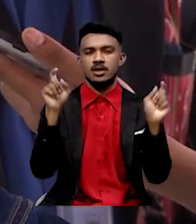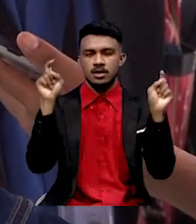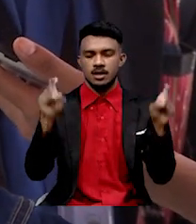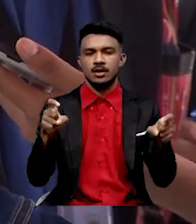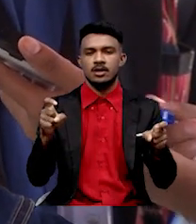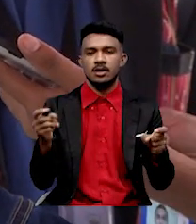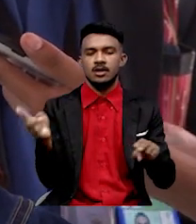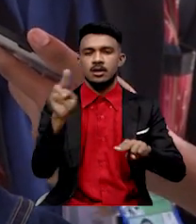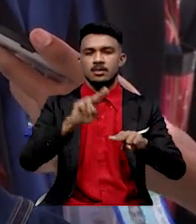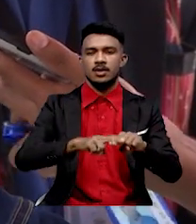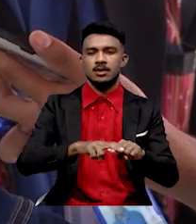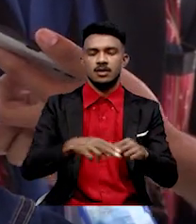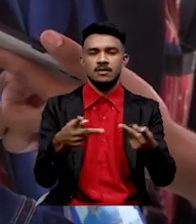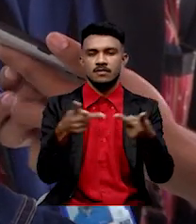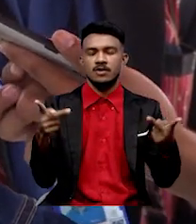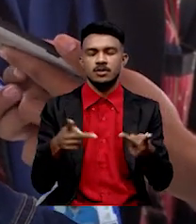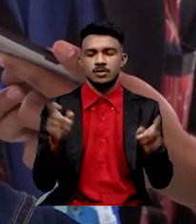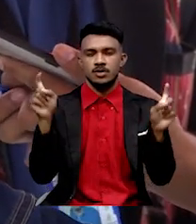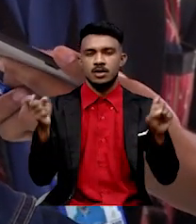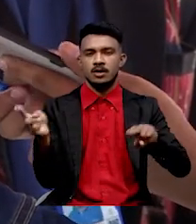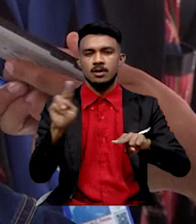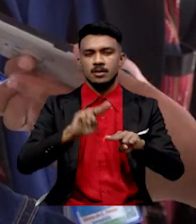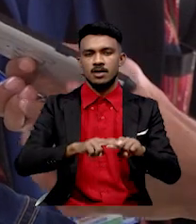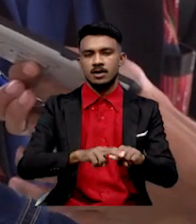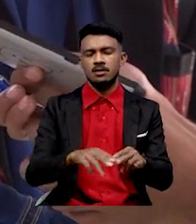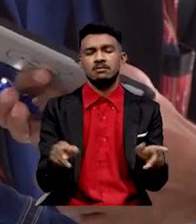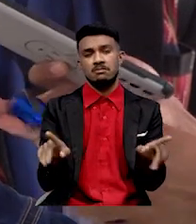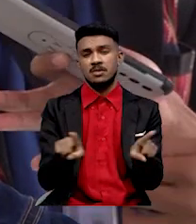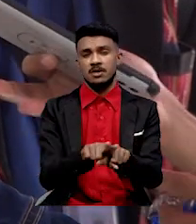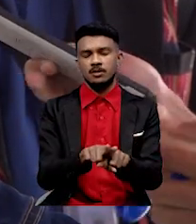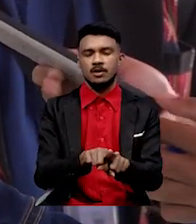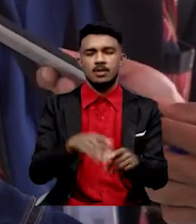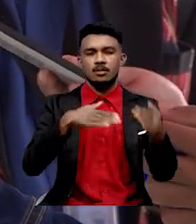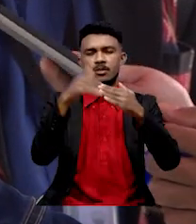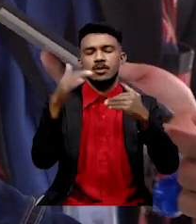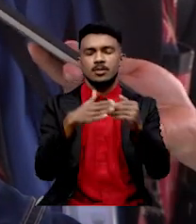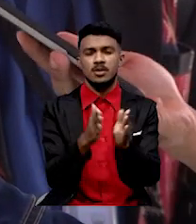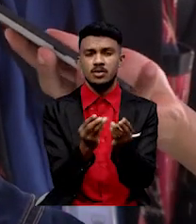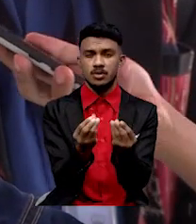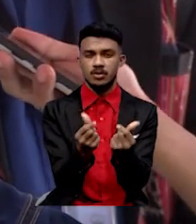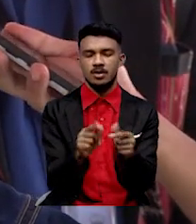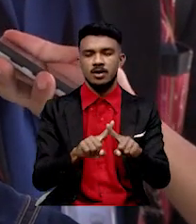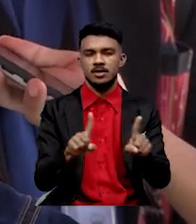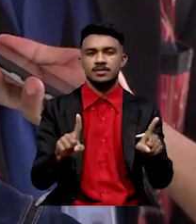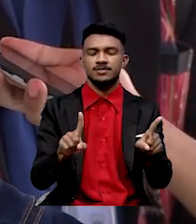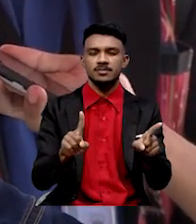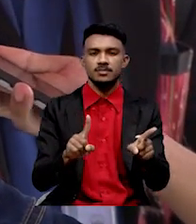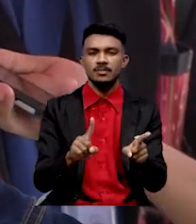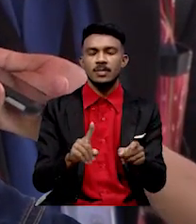aumenta, né, problema então, né, mas pronto, a me tenta como universidade pública, única universidade pública aqui